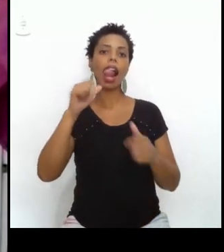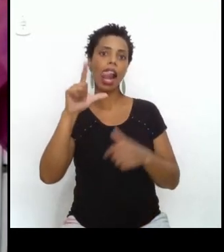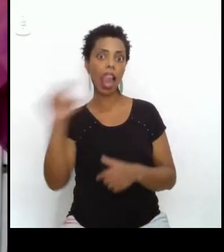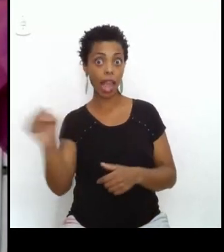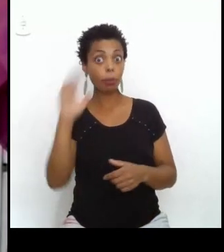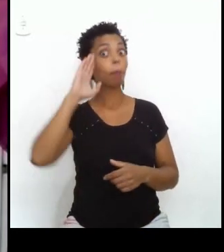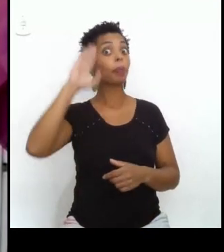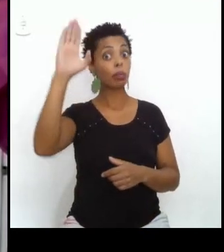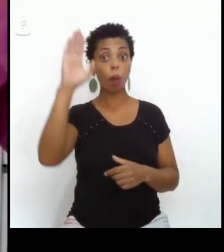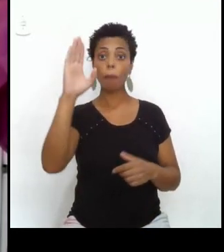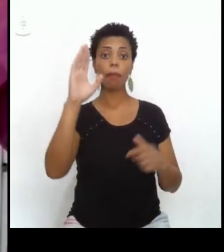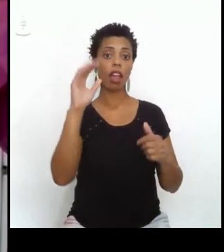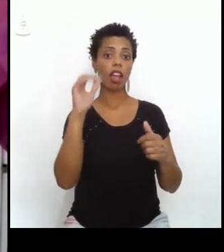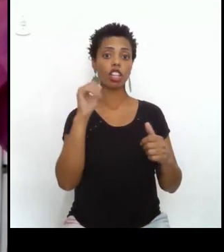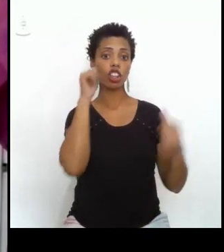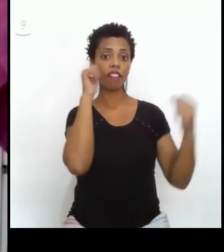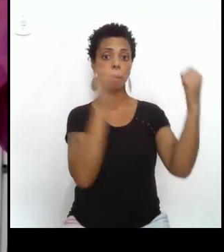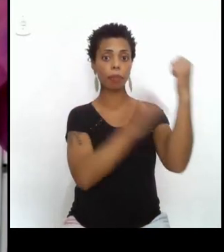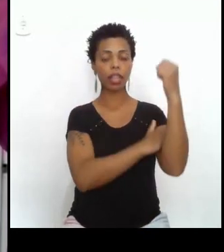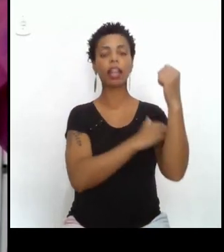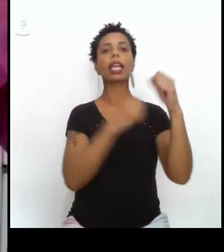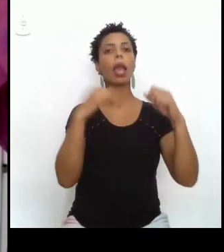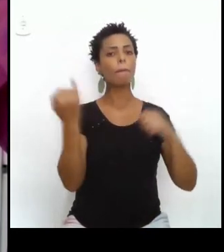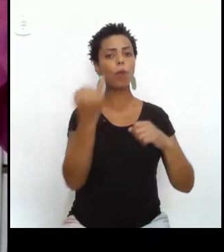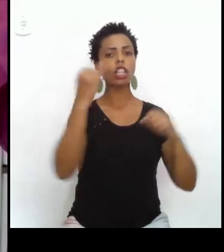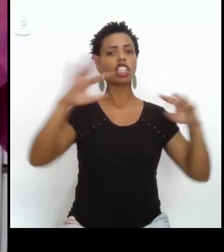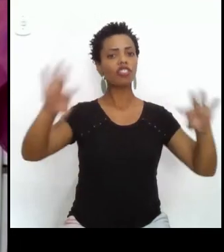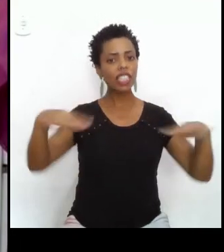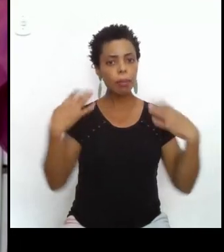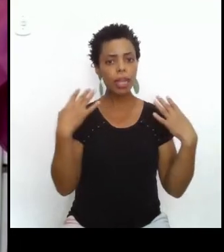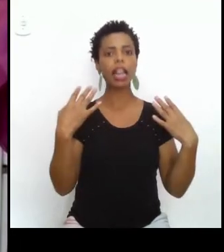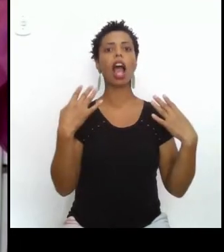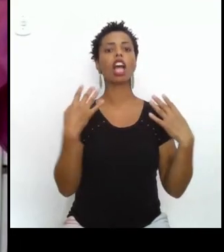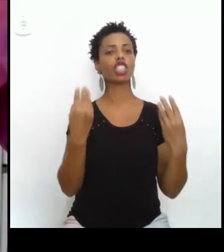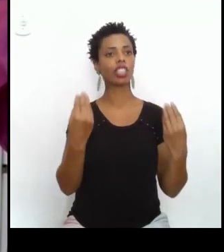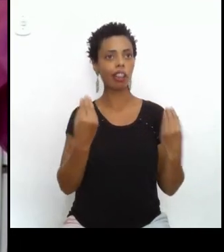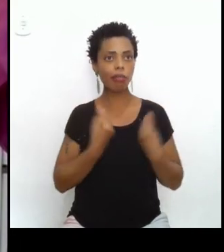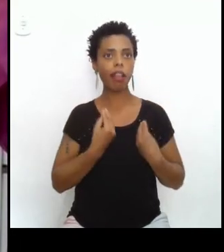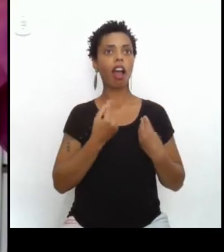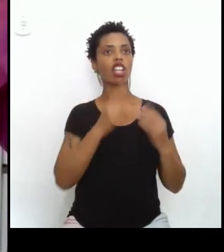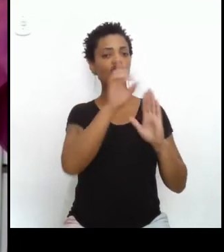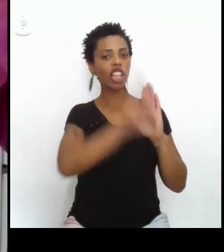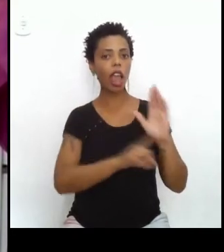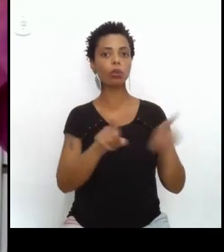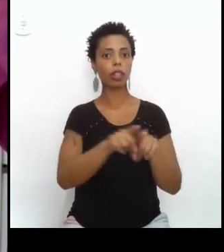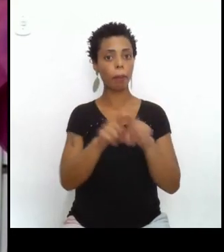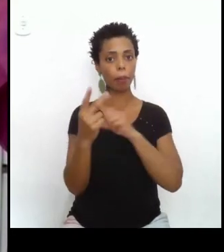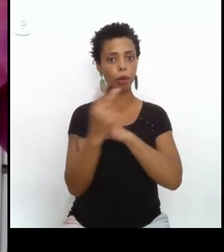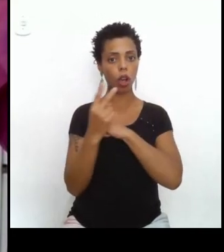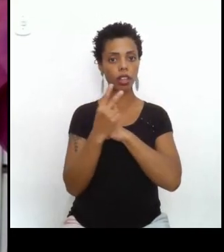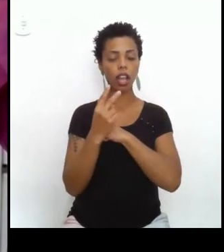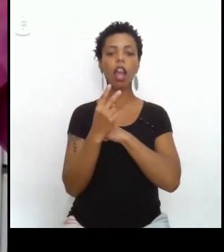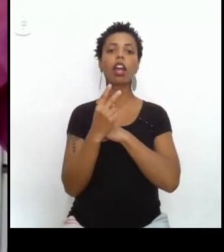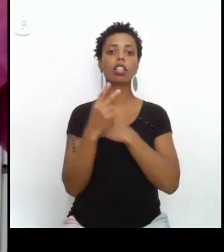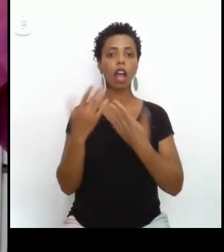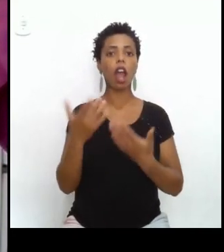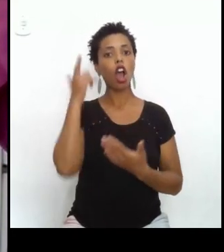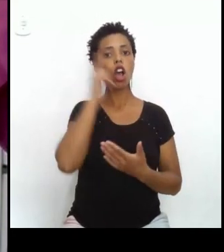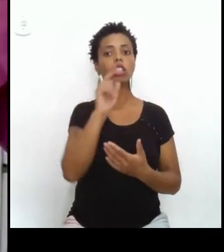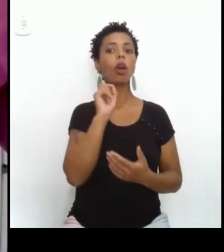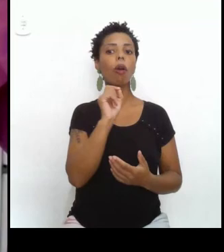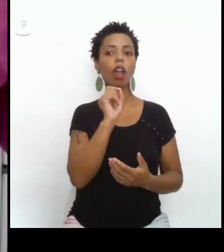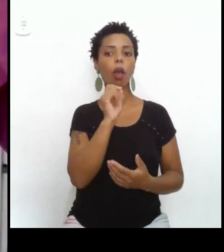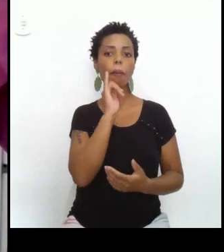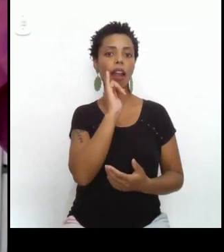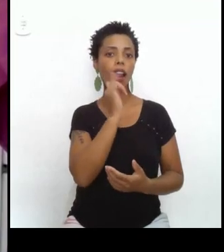visibilidade importa que visibilidade garante direitos que visibilidade protege a gente vai construir aqui uma narrativa para